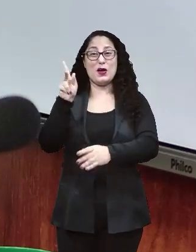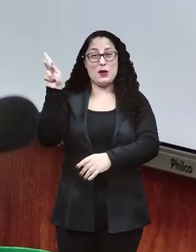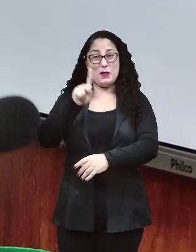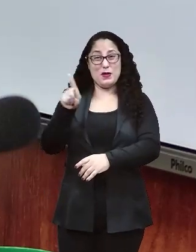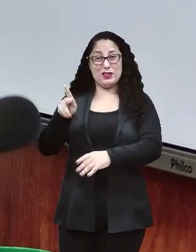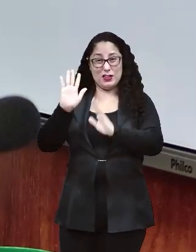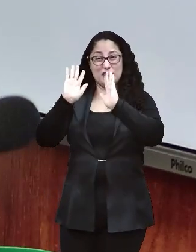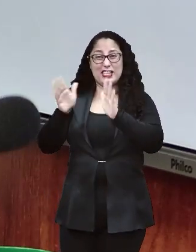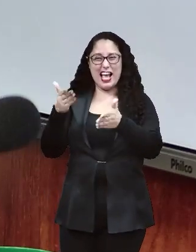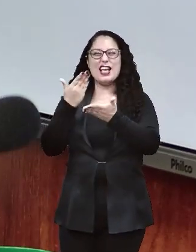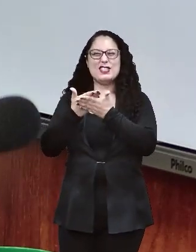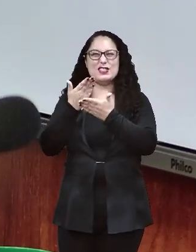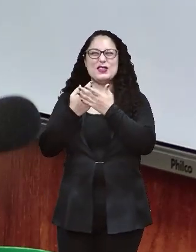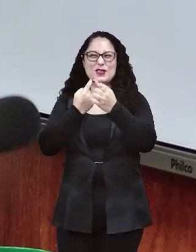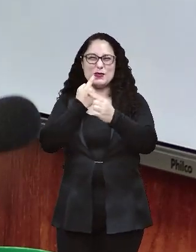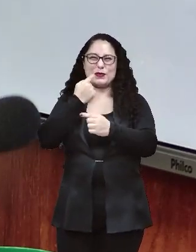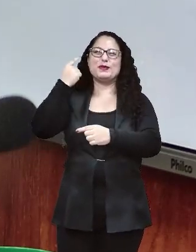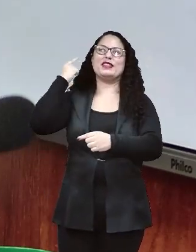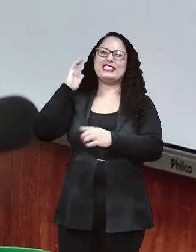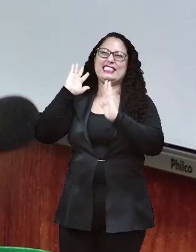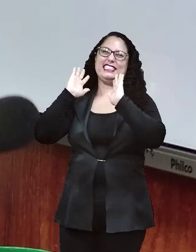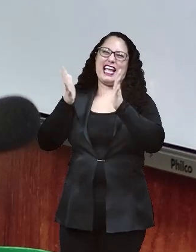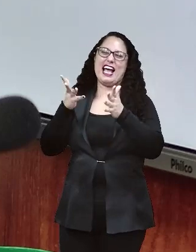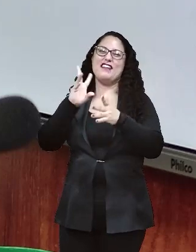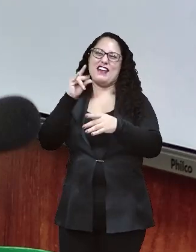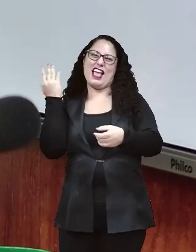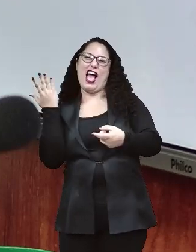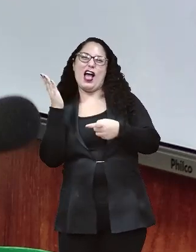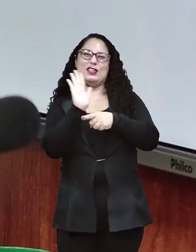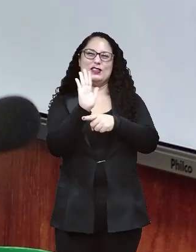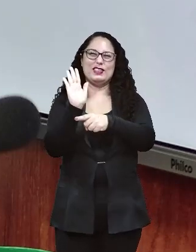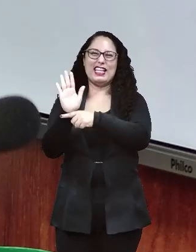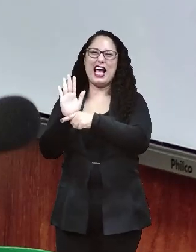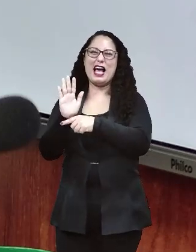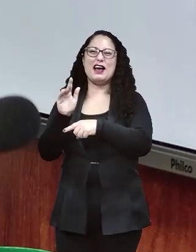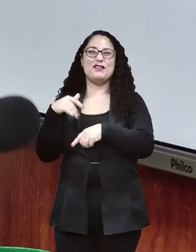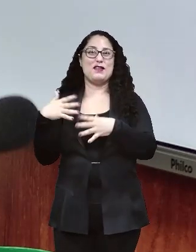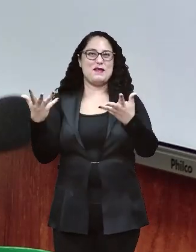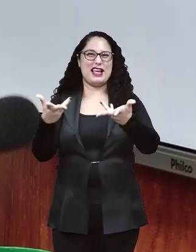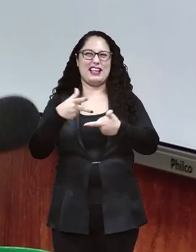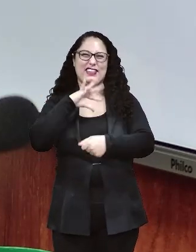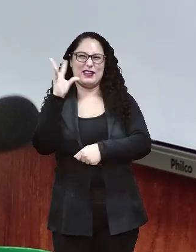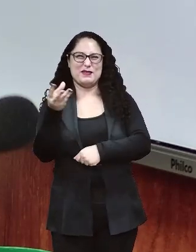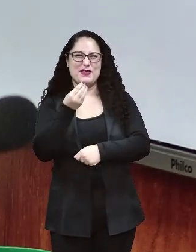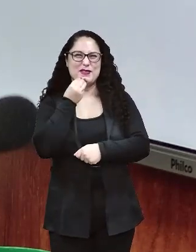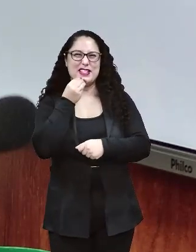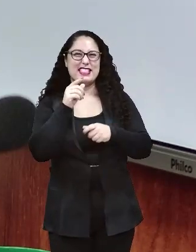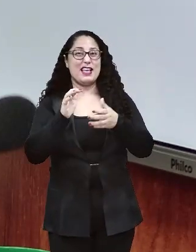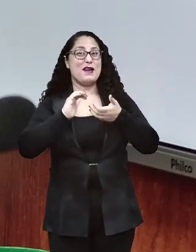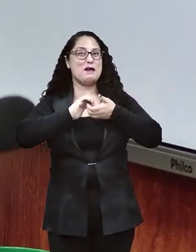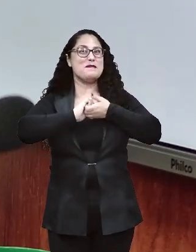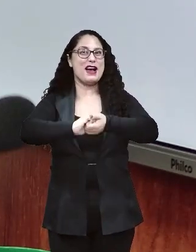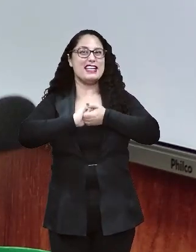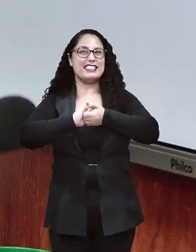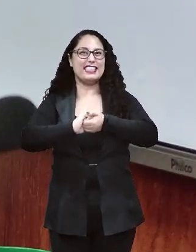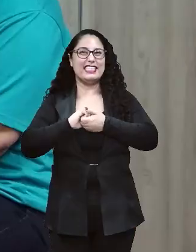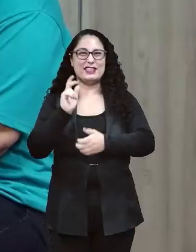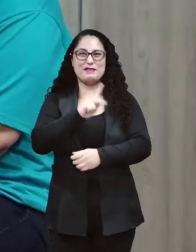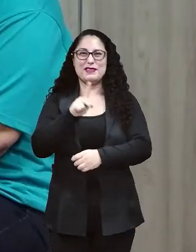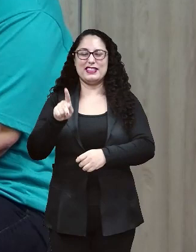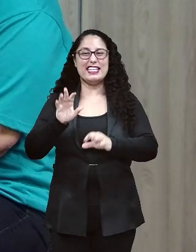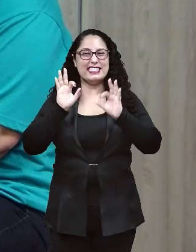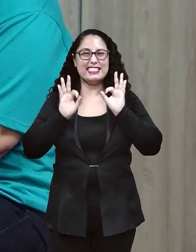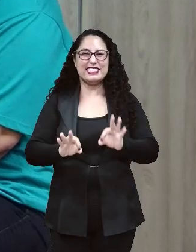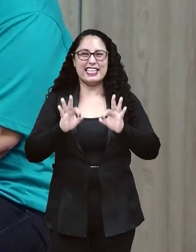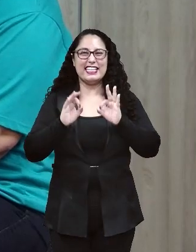já estuda há algum tempo, então vai nos ajudar mais, né? Foi uma excelente oportunidade ter essa parceria com o professor e tenho